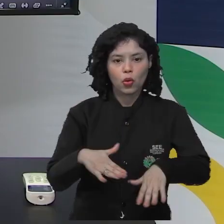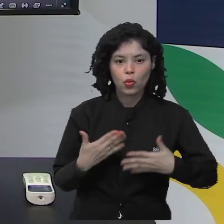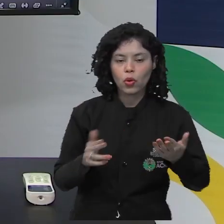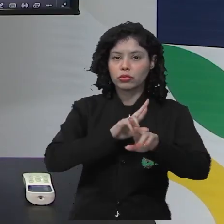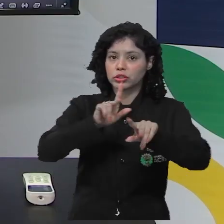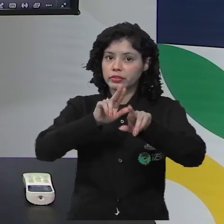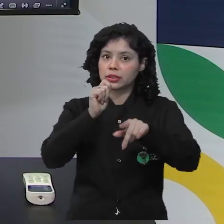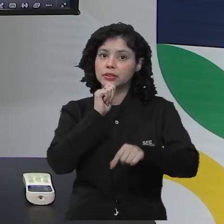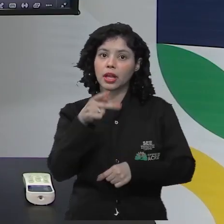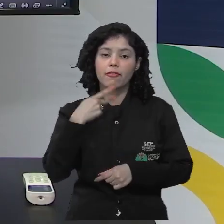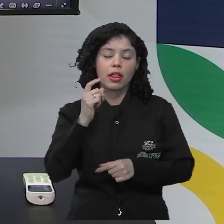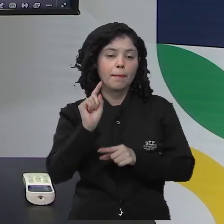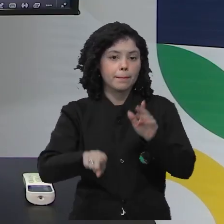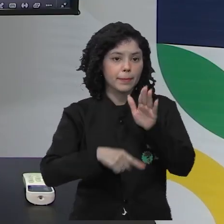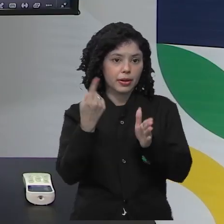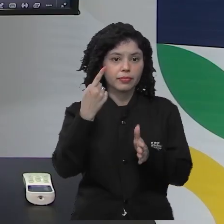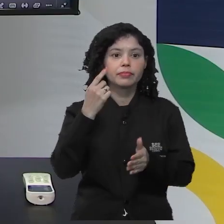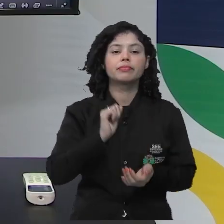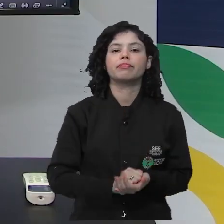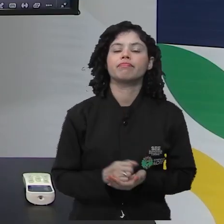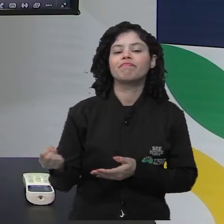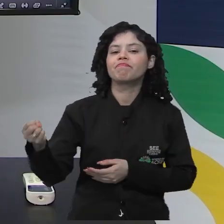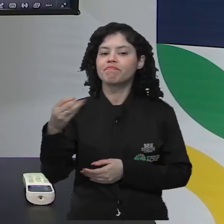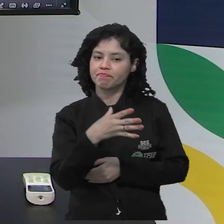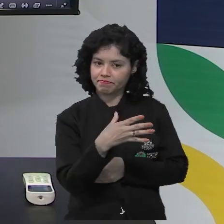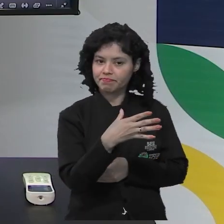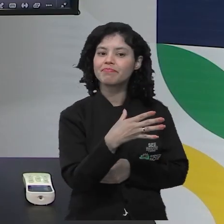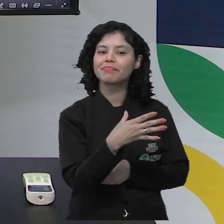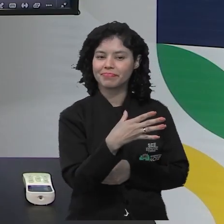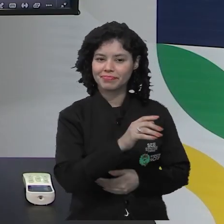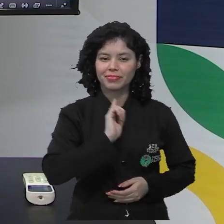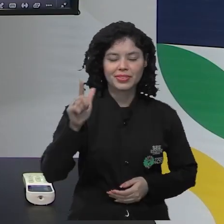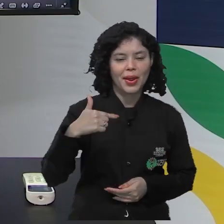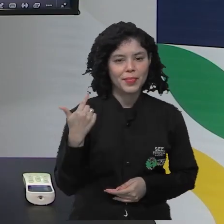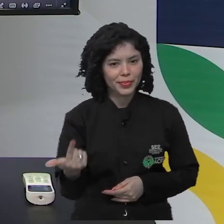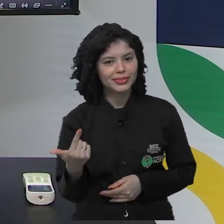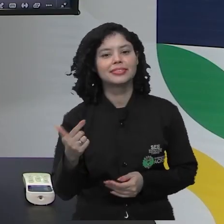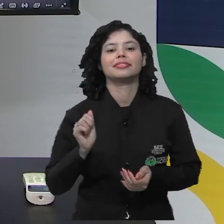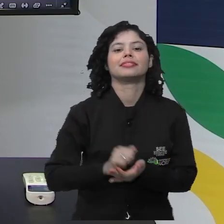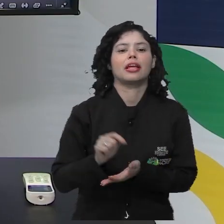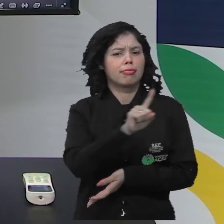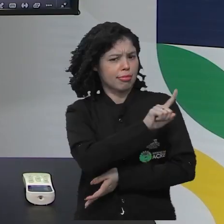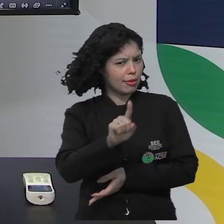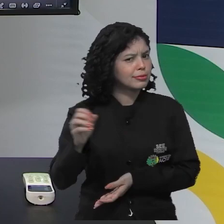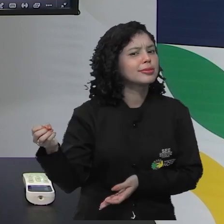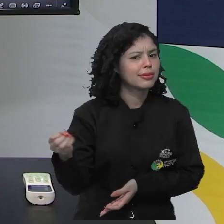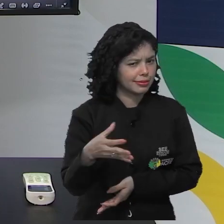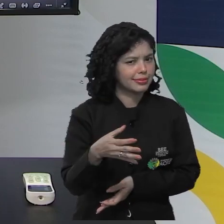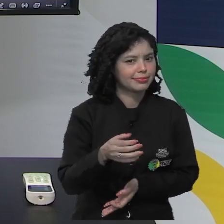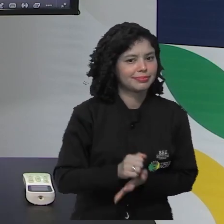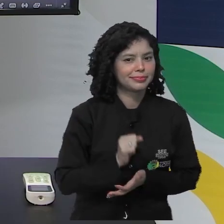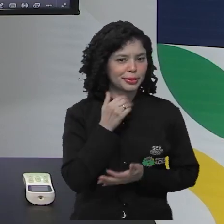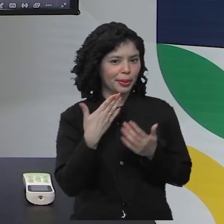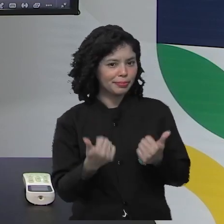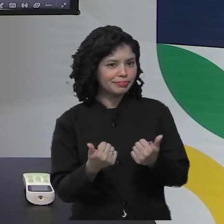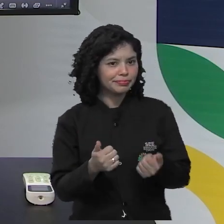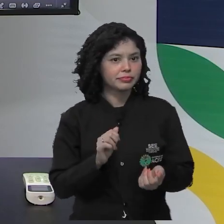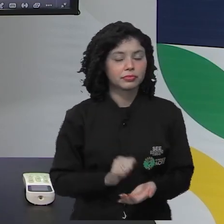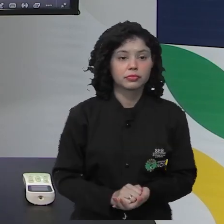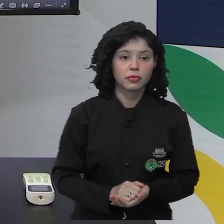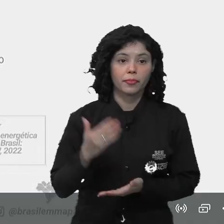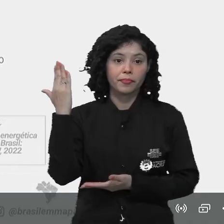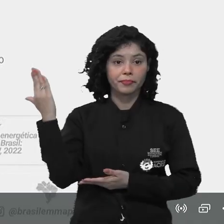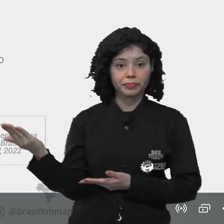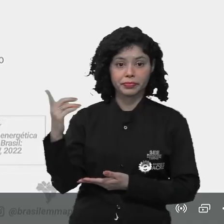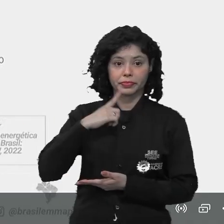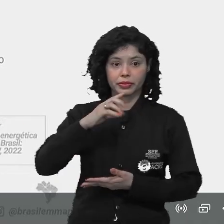diferenças e a gente vai falar primeiro das energias que são renováveis e depois das que não são renováveis, tá bom? Então